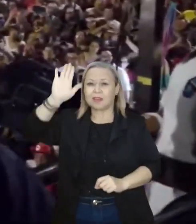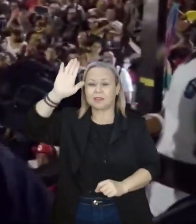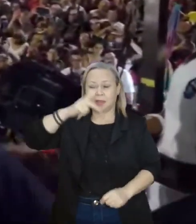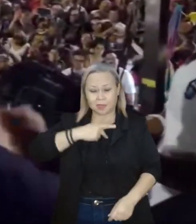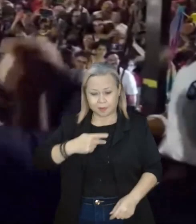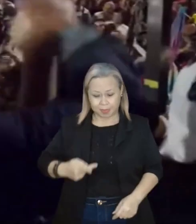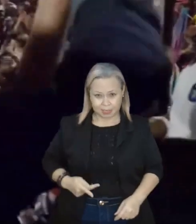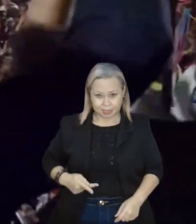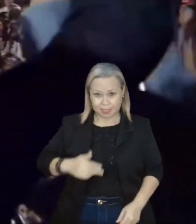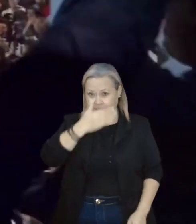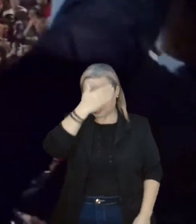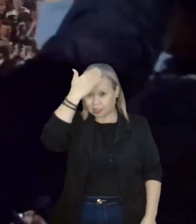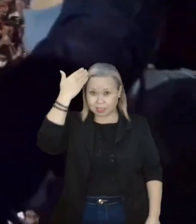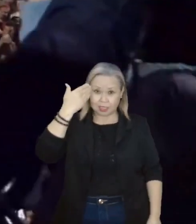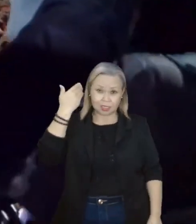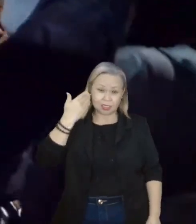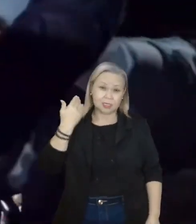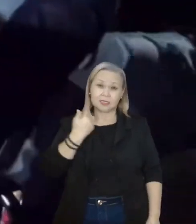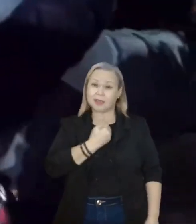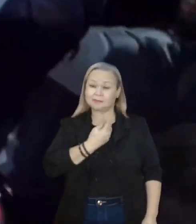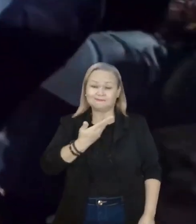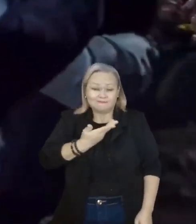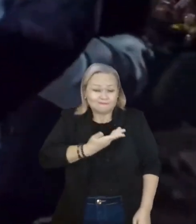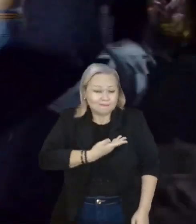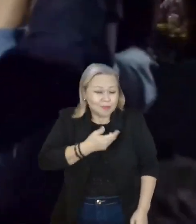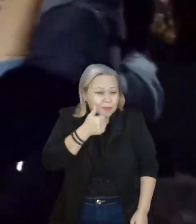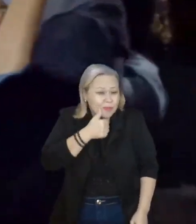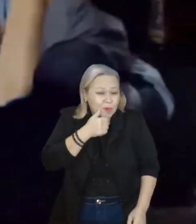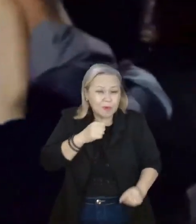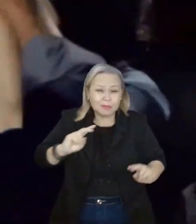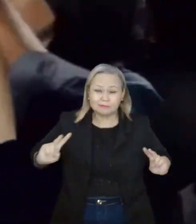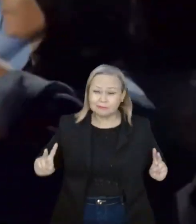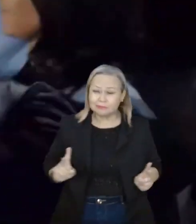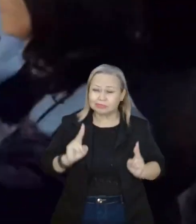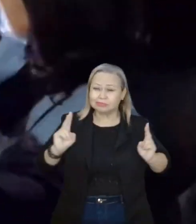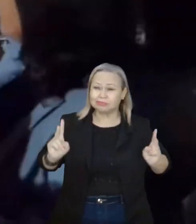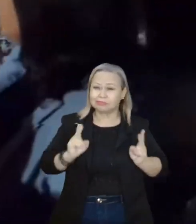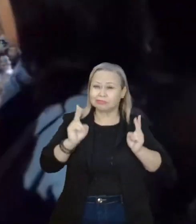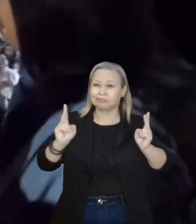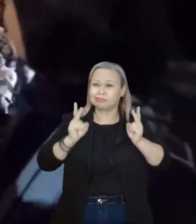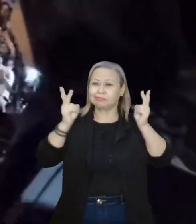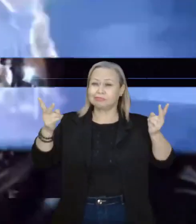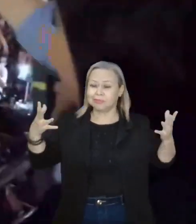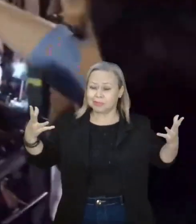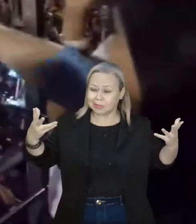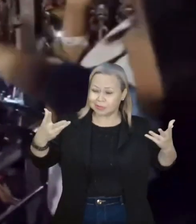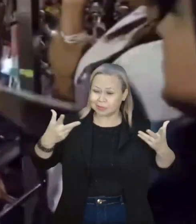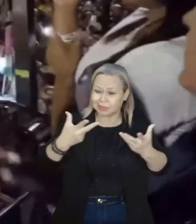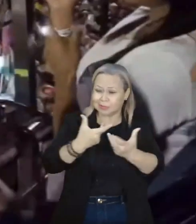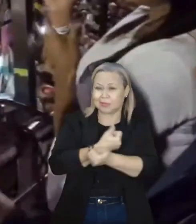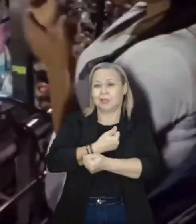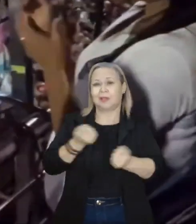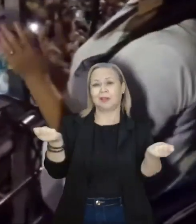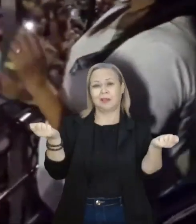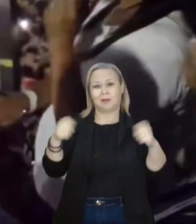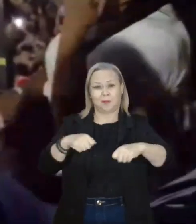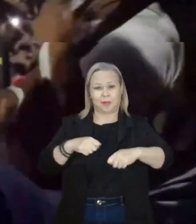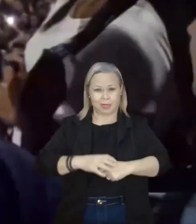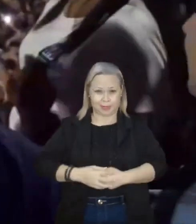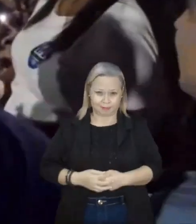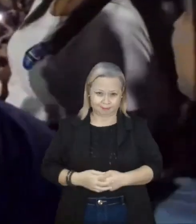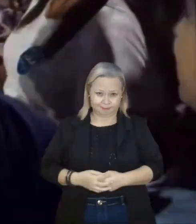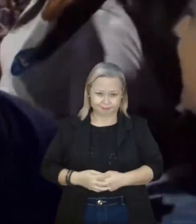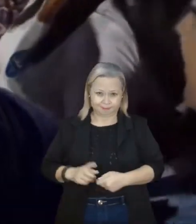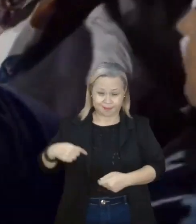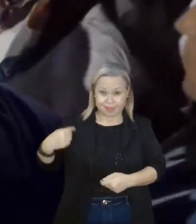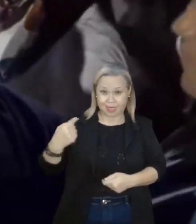presidenta, Simone Tebet, uma companheira de muito valor, de muita qualidade, de muita competência. A